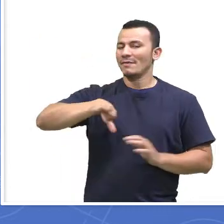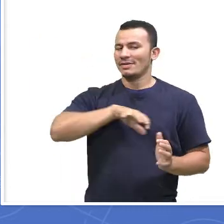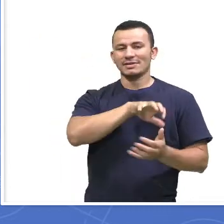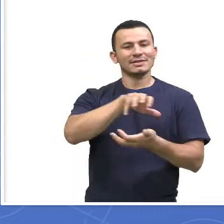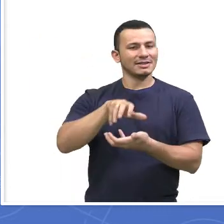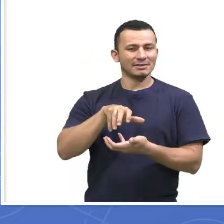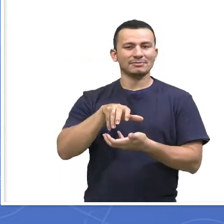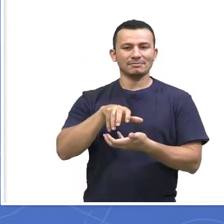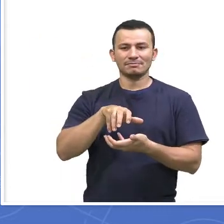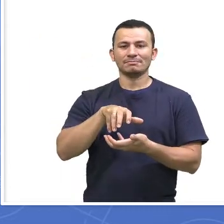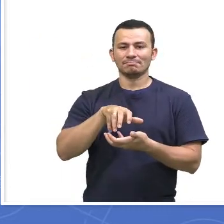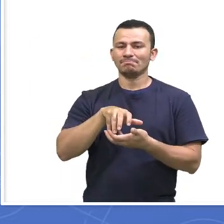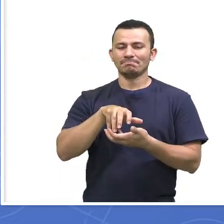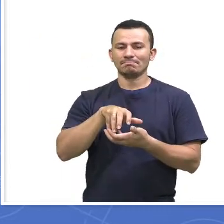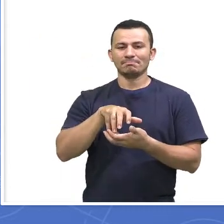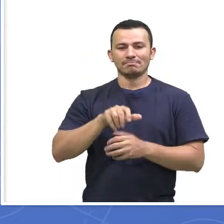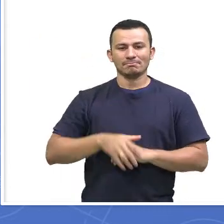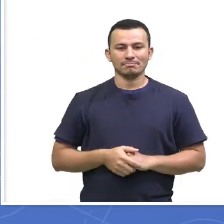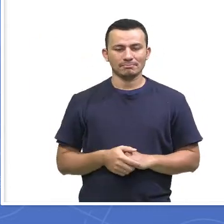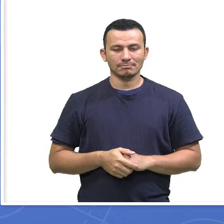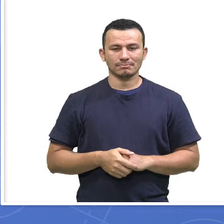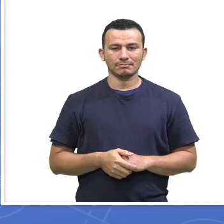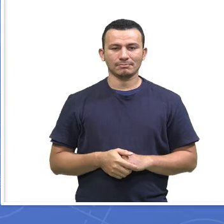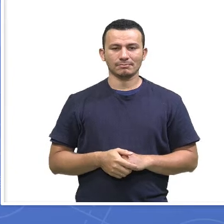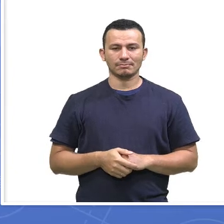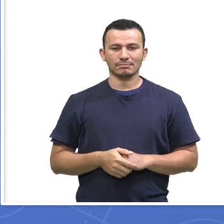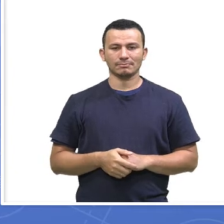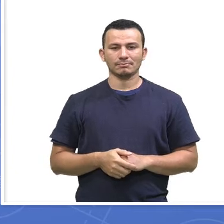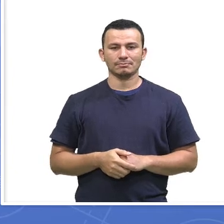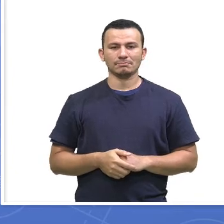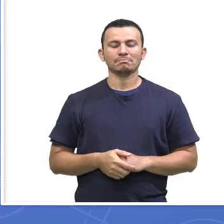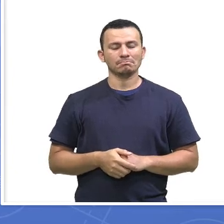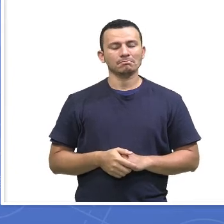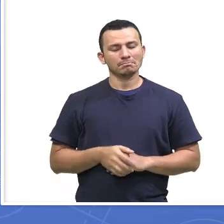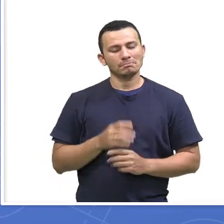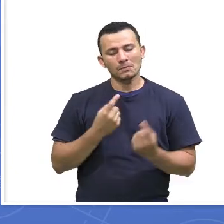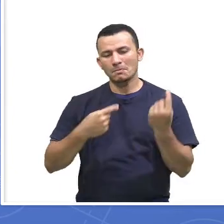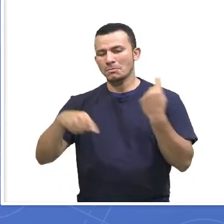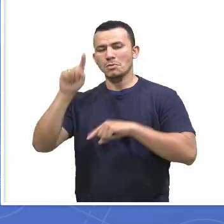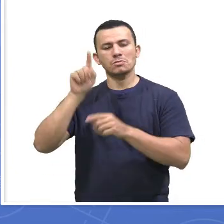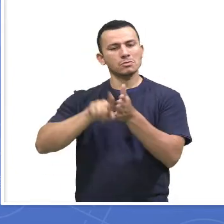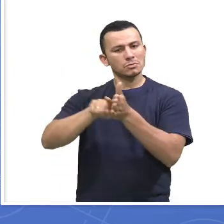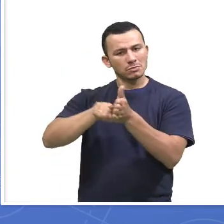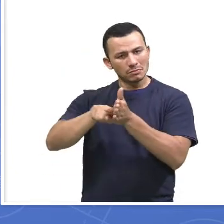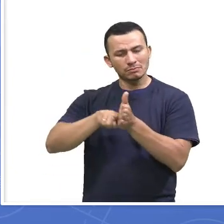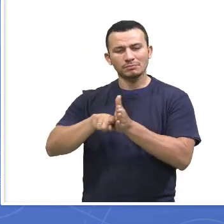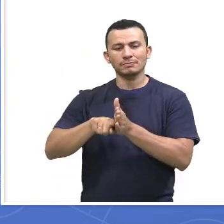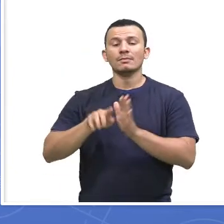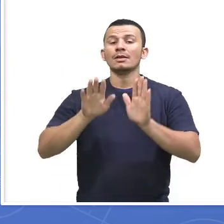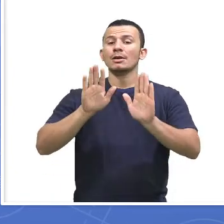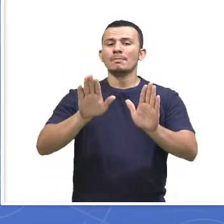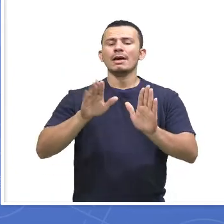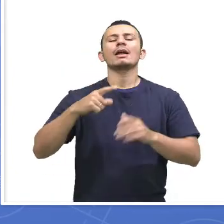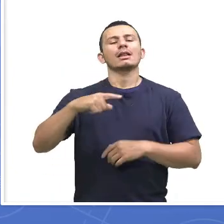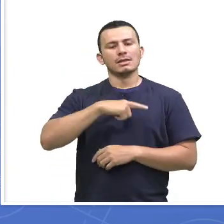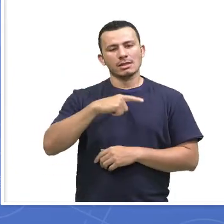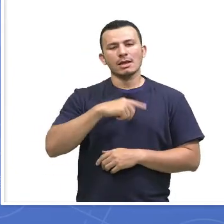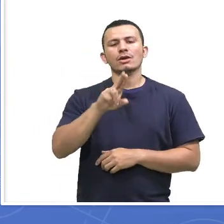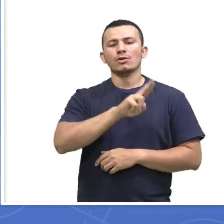Terra, que era um engano isso. Que revolução, hein? Qual é o nome da